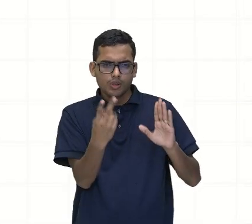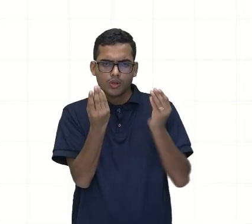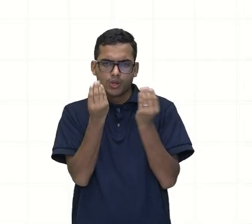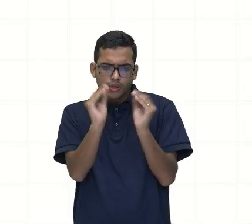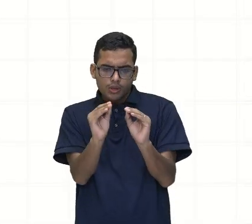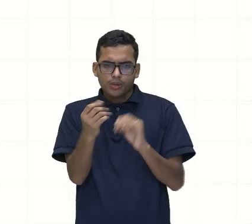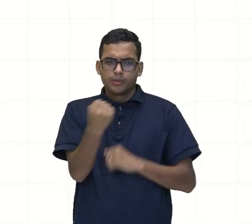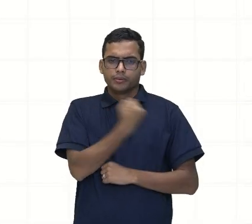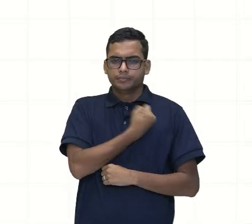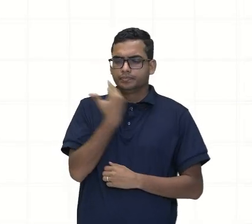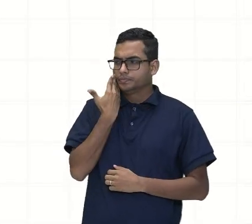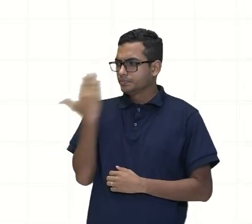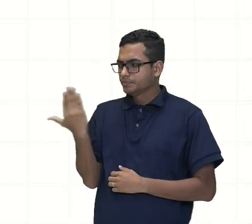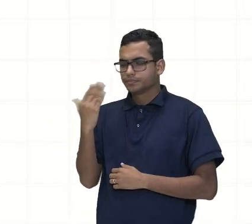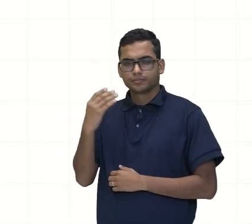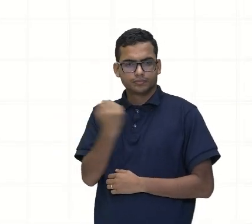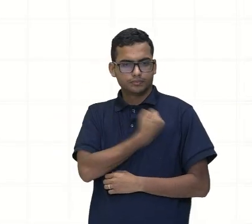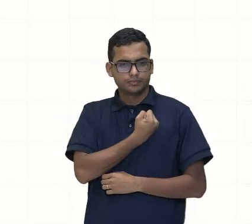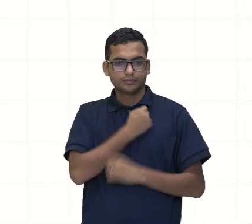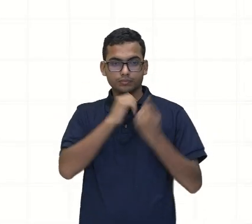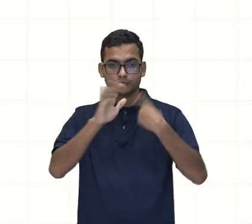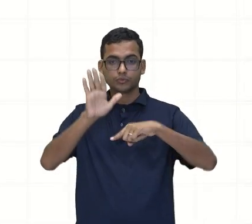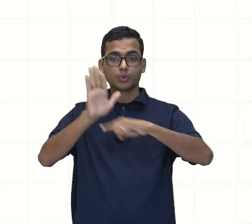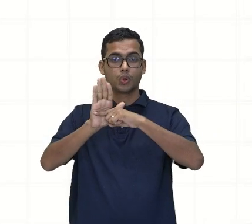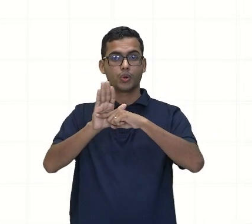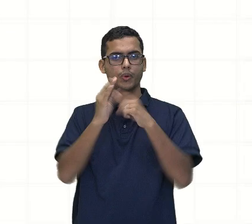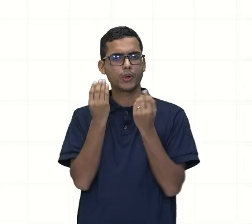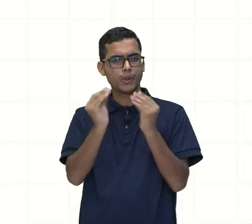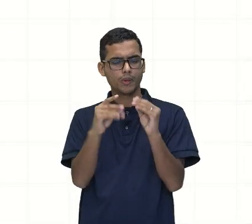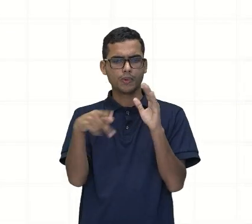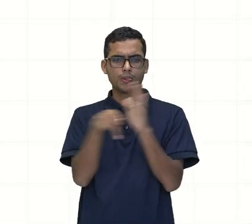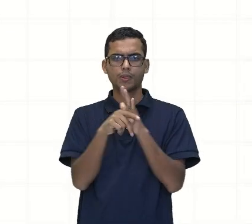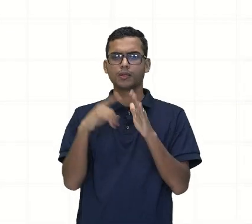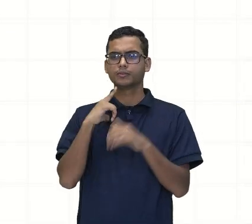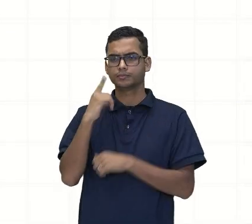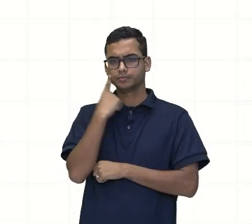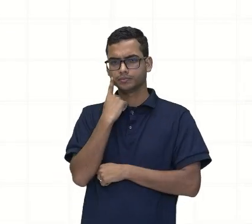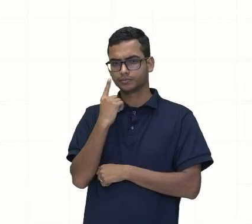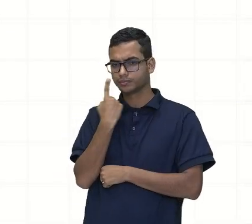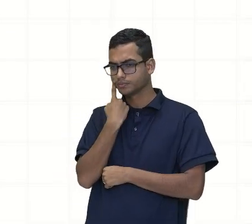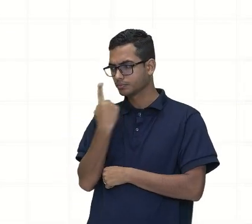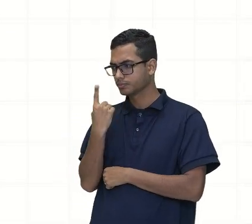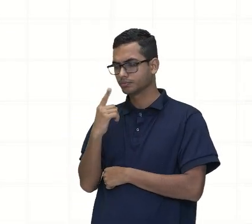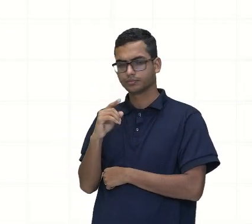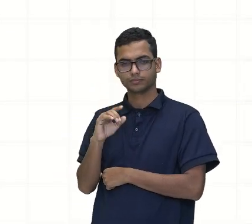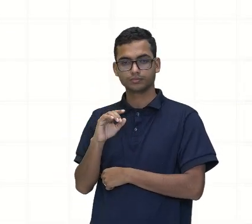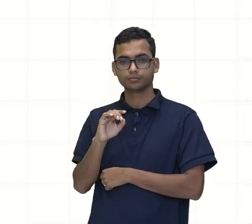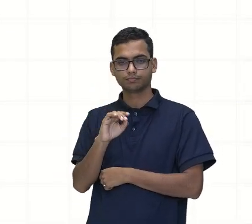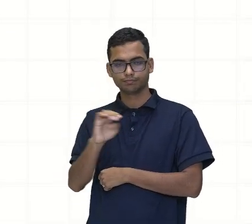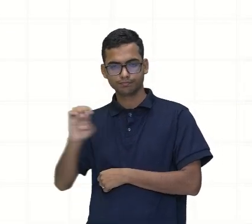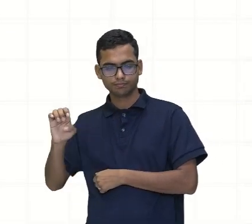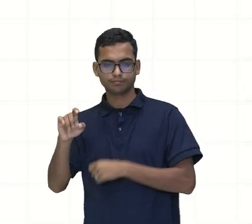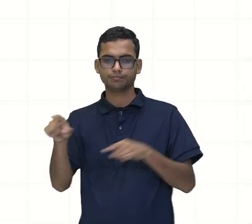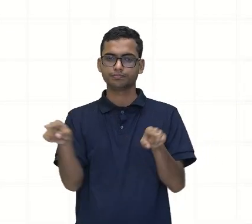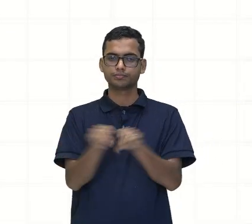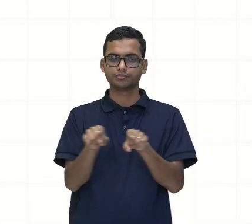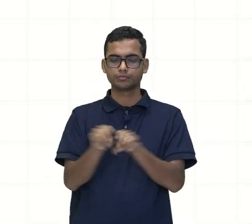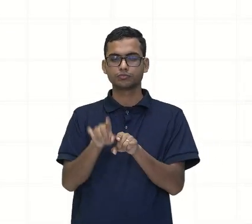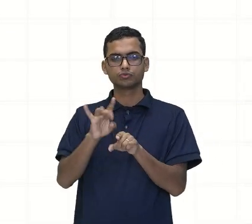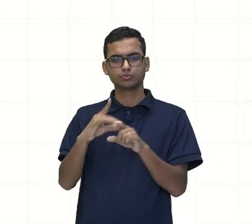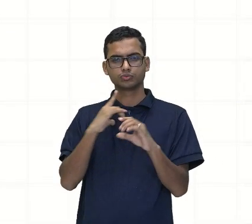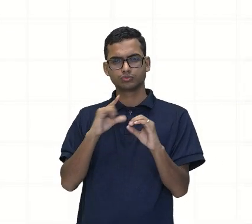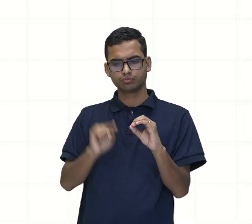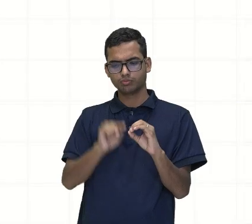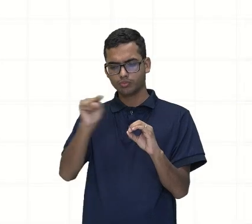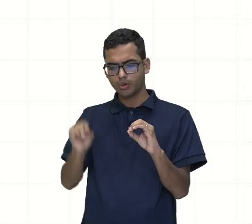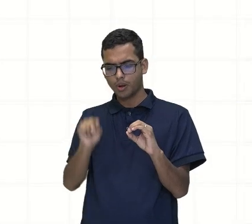numérica. Como ele é negativo, ele vai estar aqui para a esquerda do zero também. Quantas unidades? 2. Então,